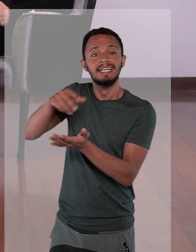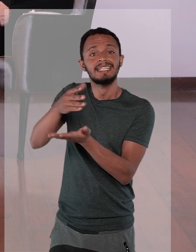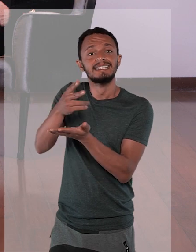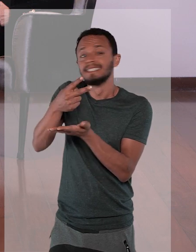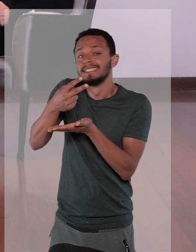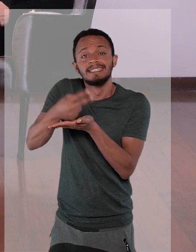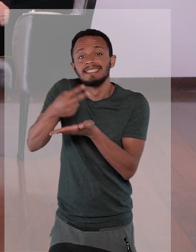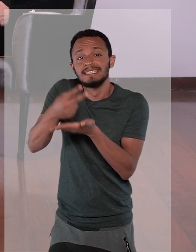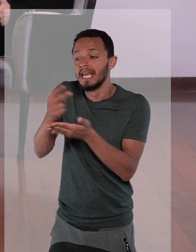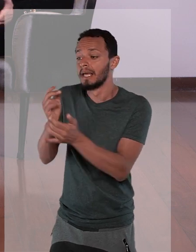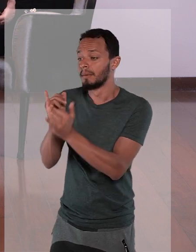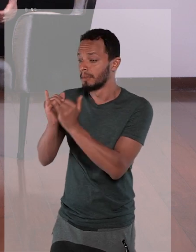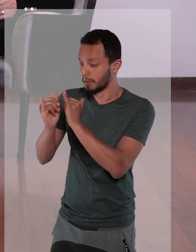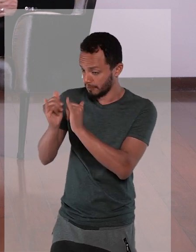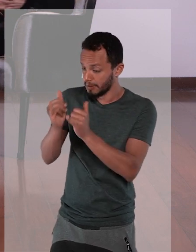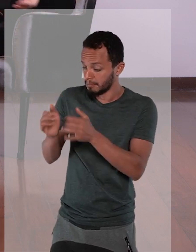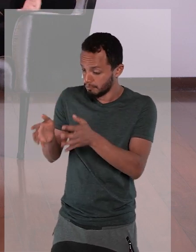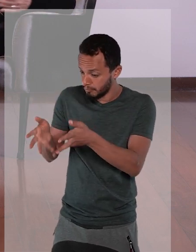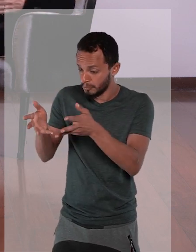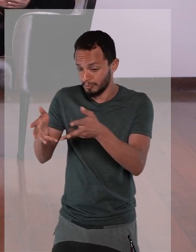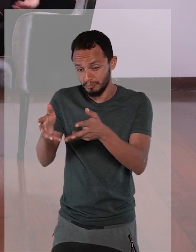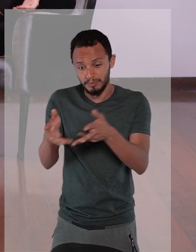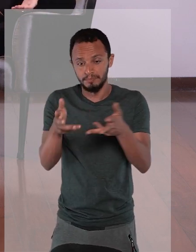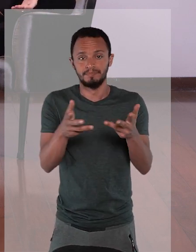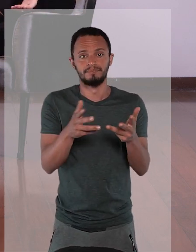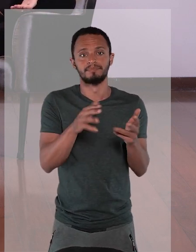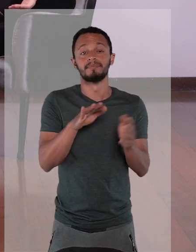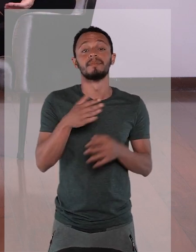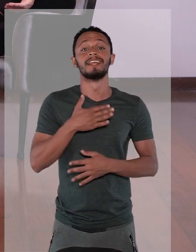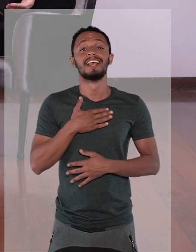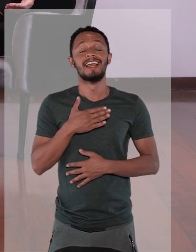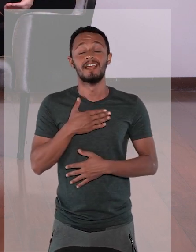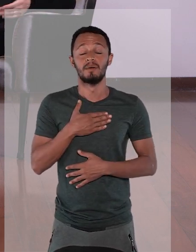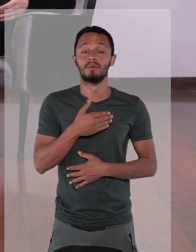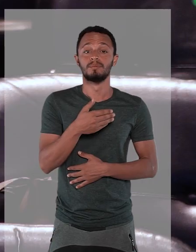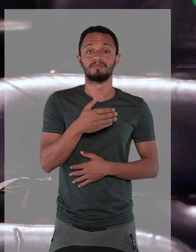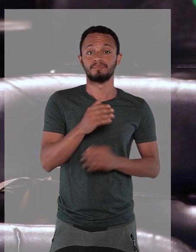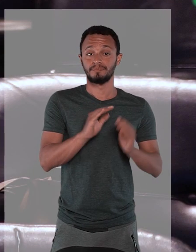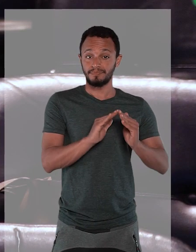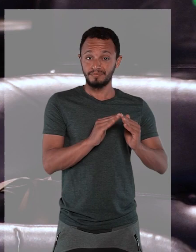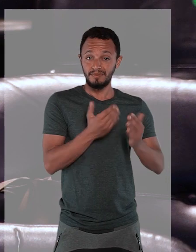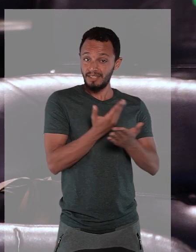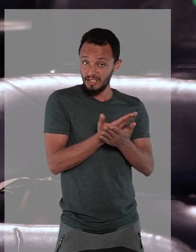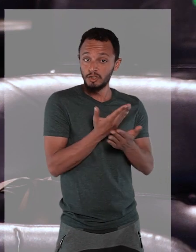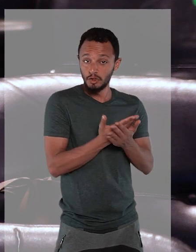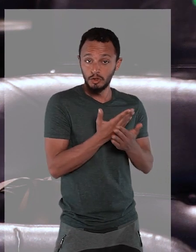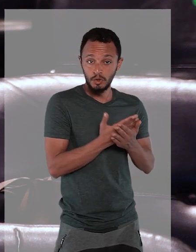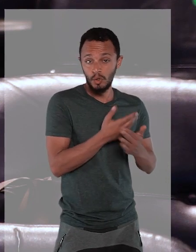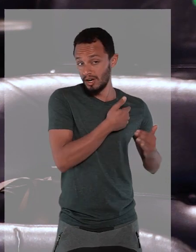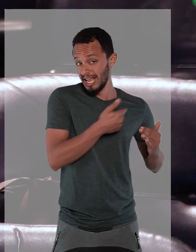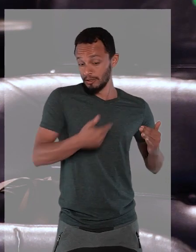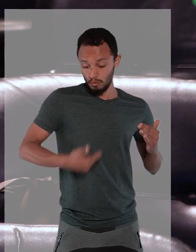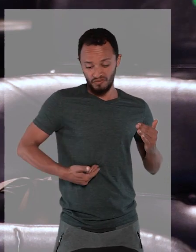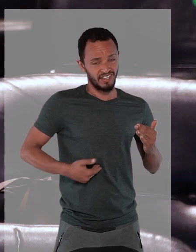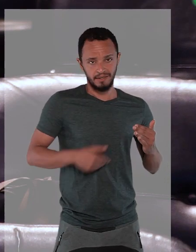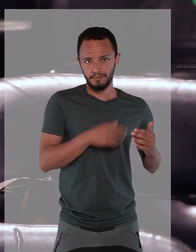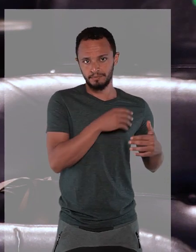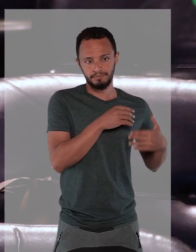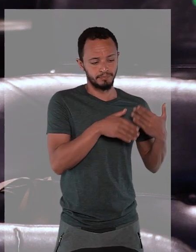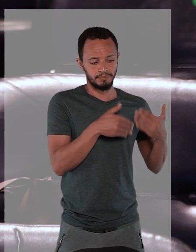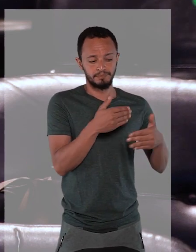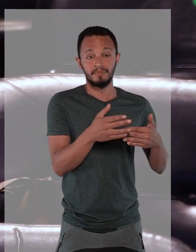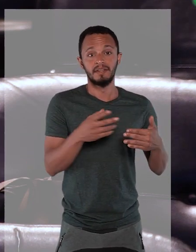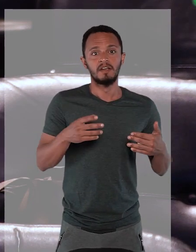pessoas, porque, primeiro, eu me formei em escola pública, né? Minha vida inteira eu não estudei em